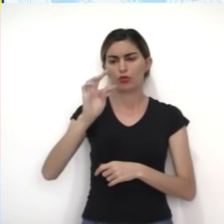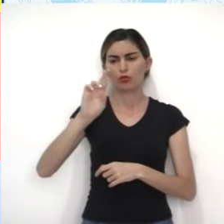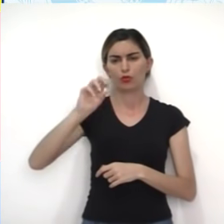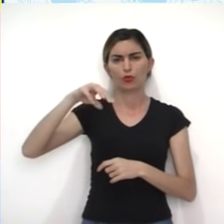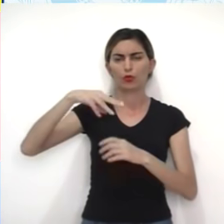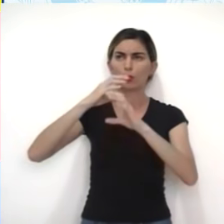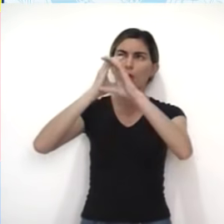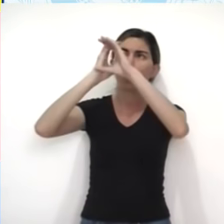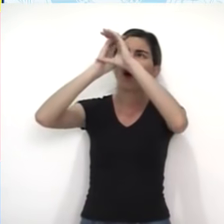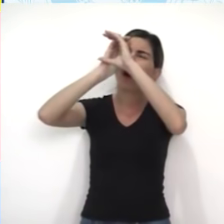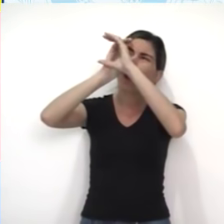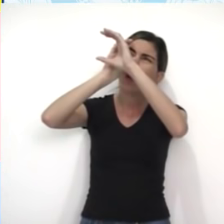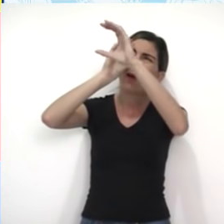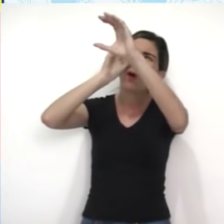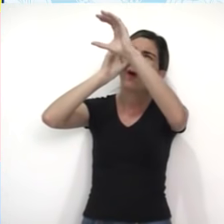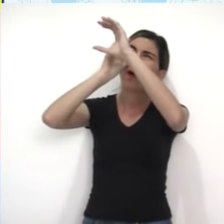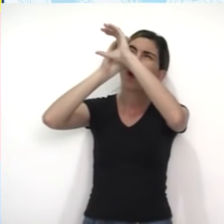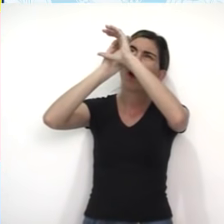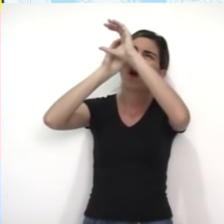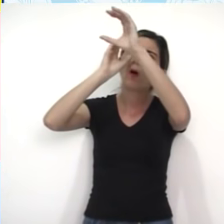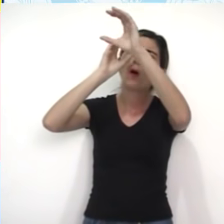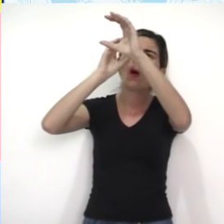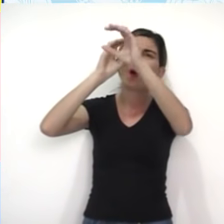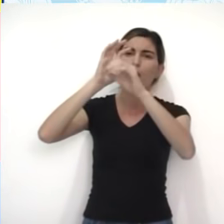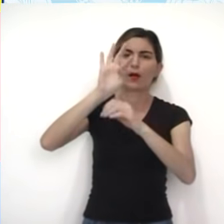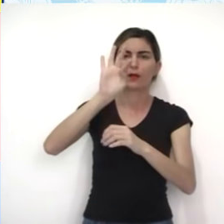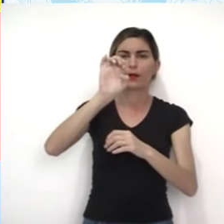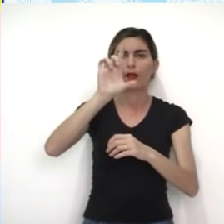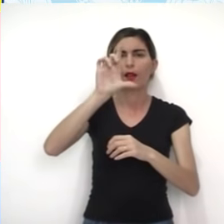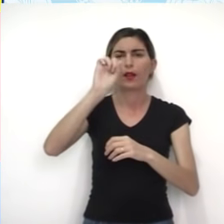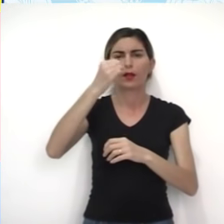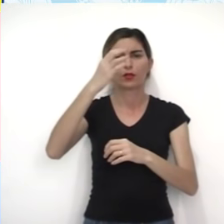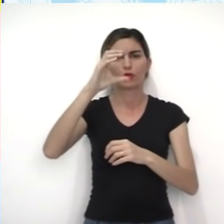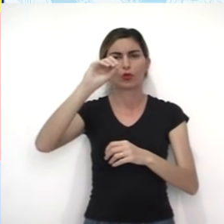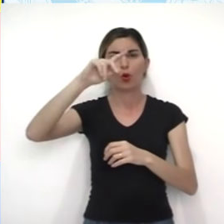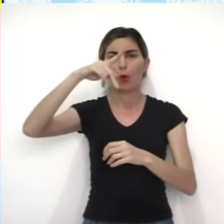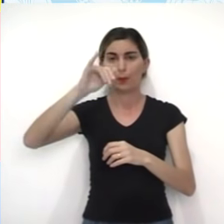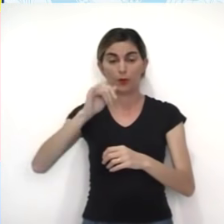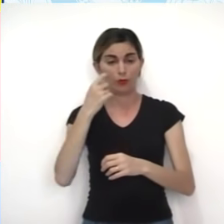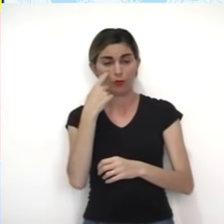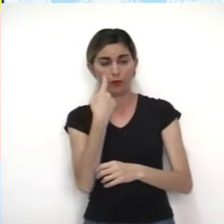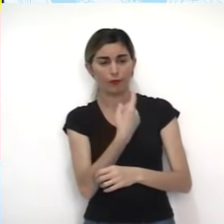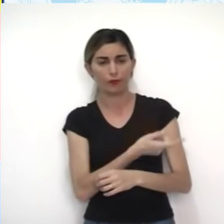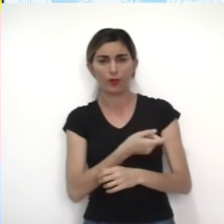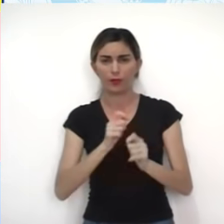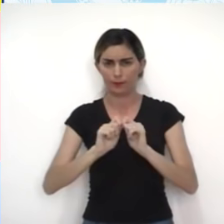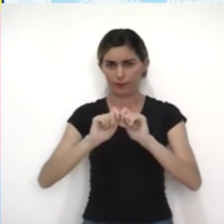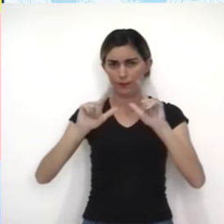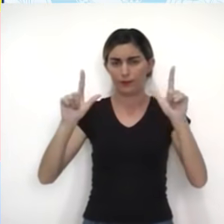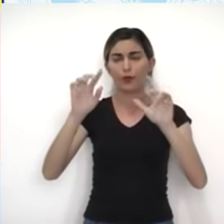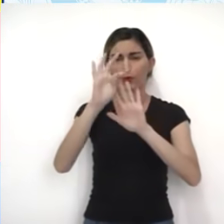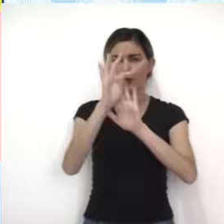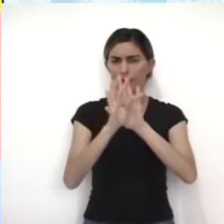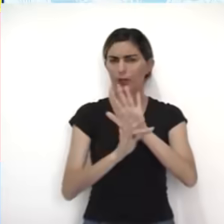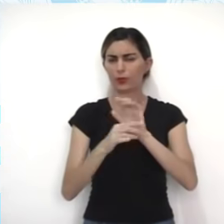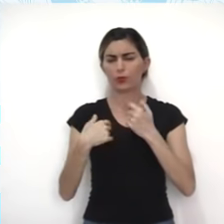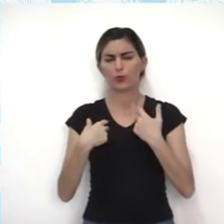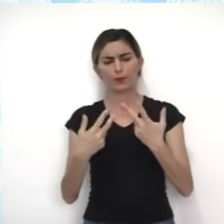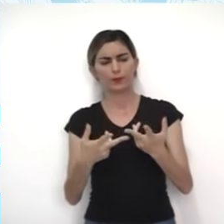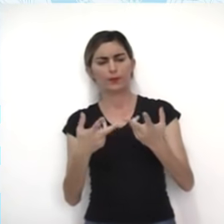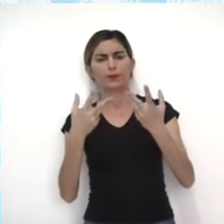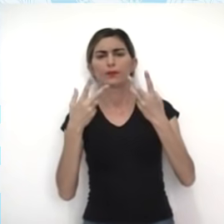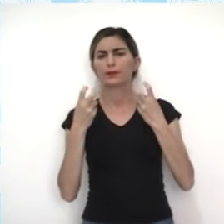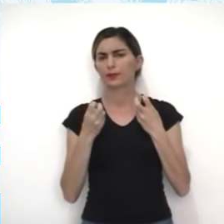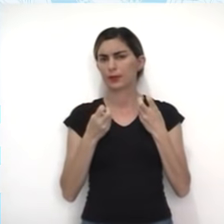né observando o universo utilizando um telescópio quando eu vi essa imagem e o texto